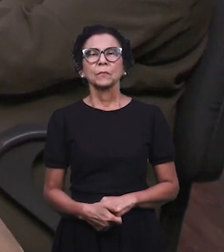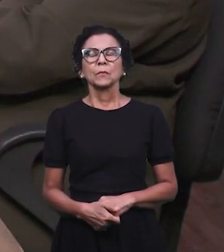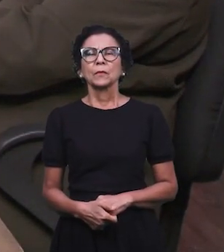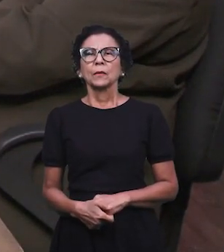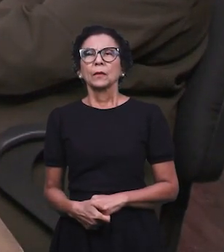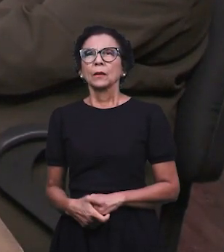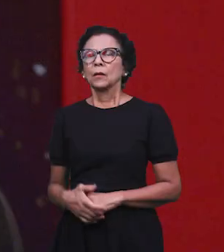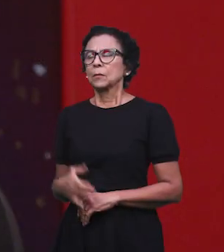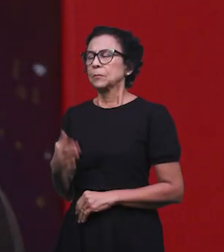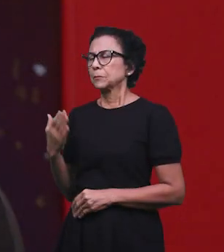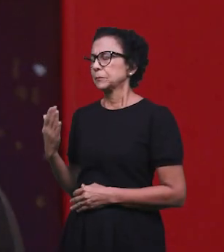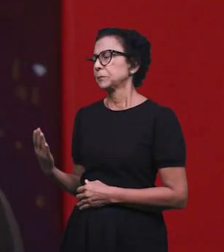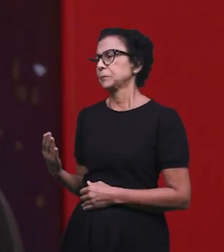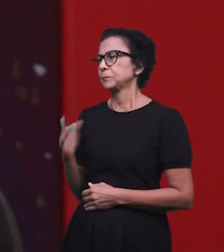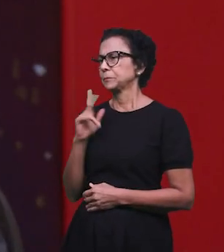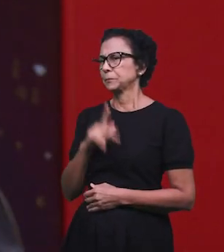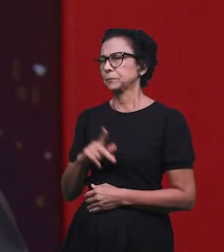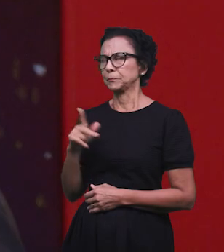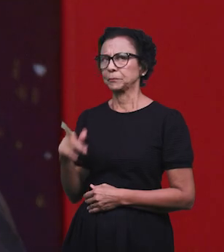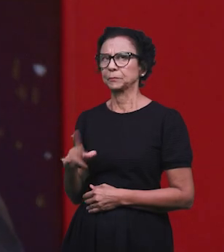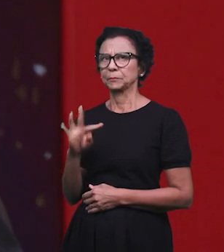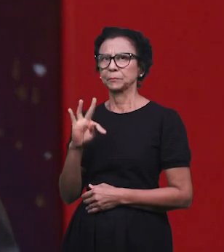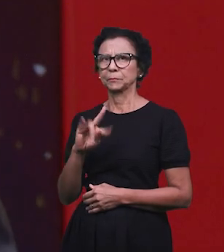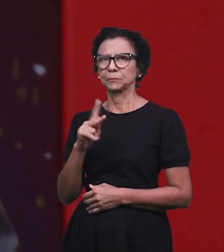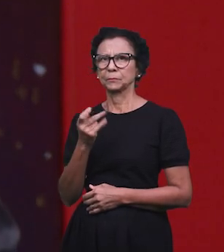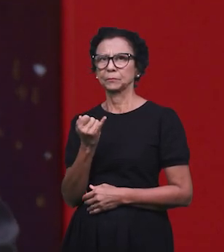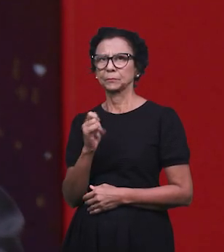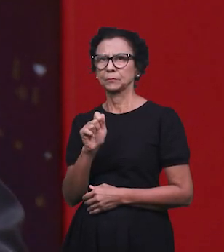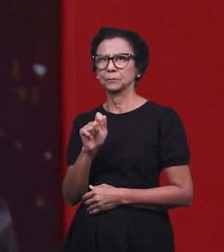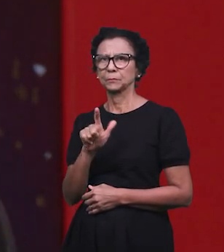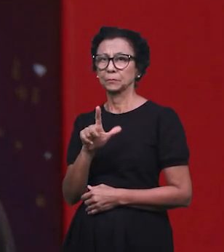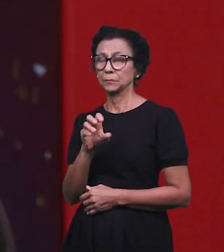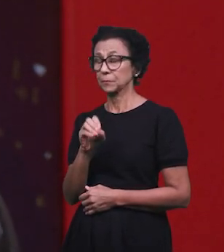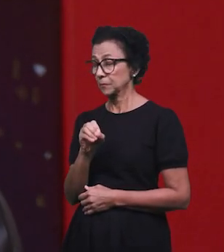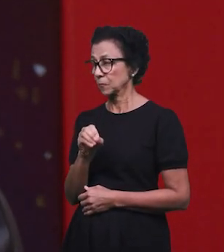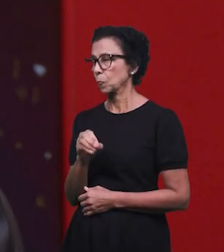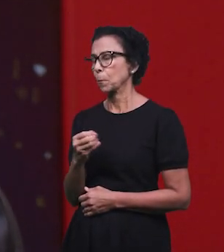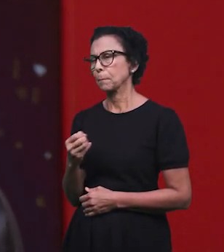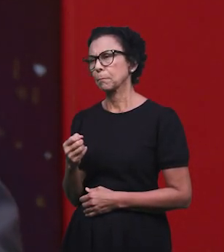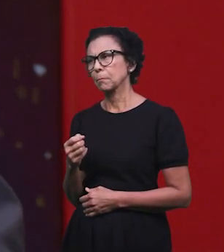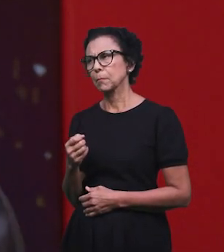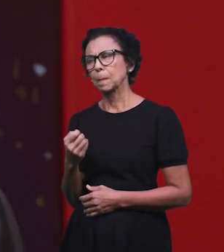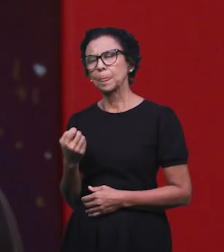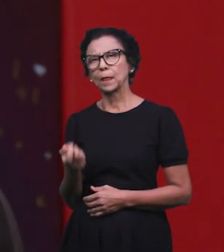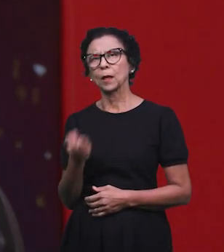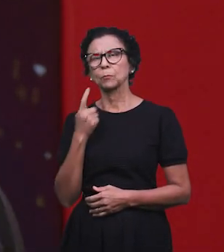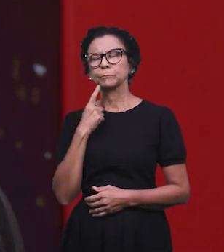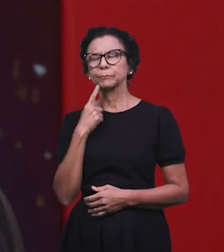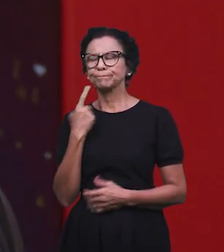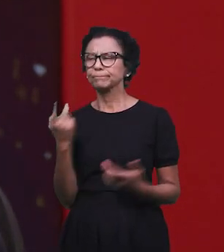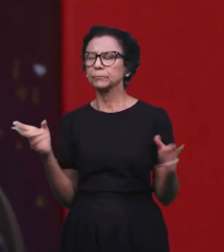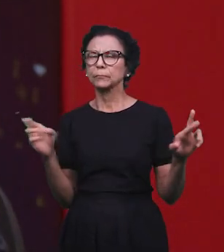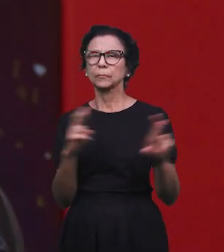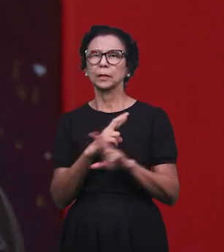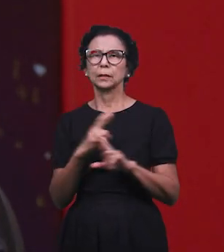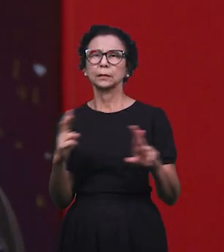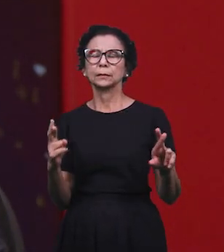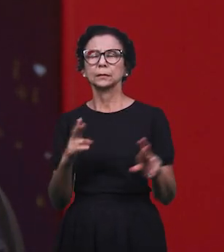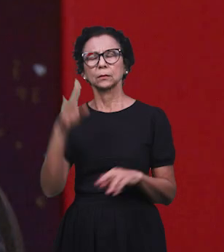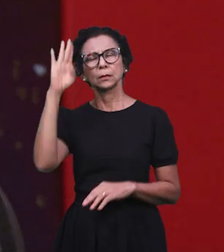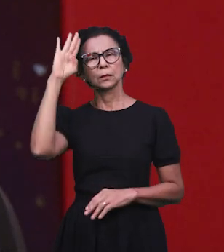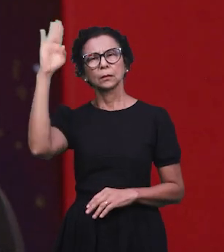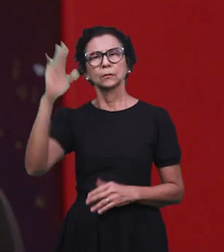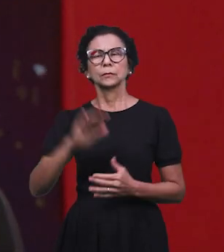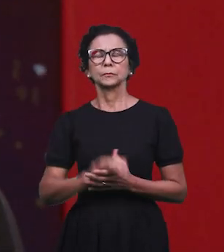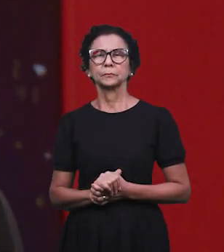Professor Tiago, como sempre fazemos nos nossos episódios, buscamos sempre abordar essa diferença fundamental